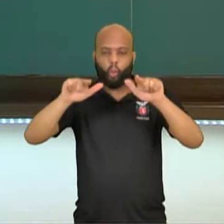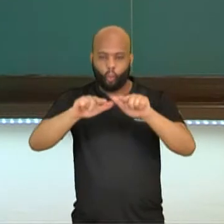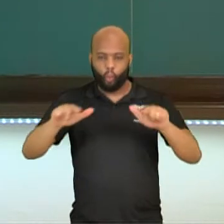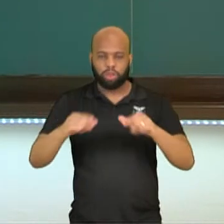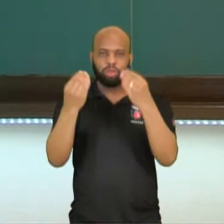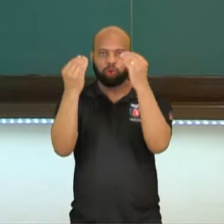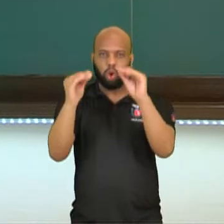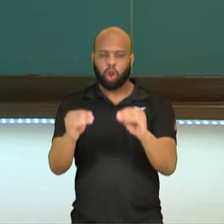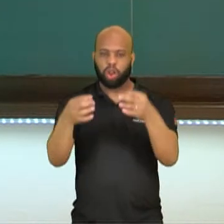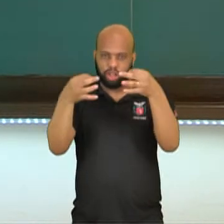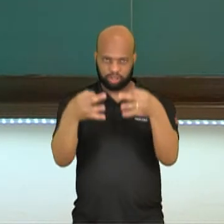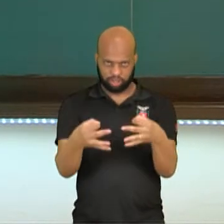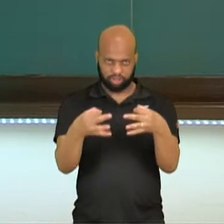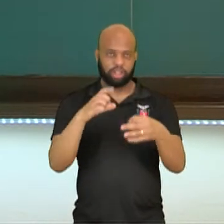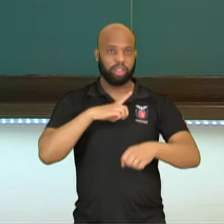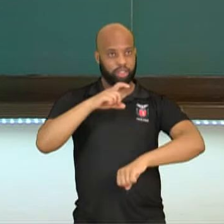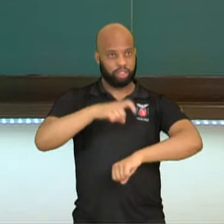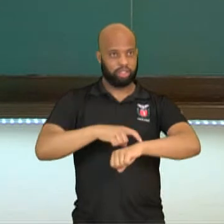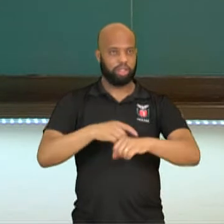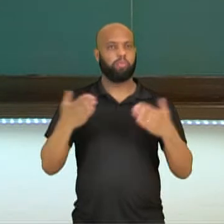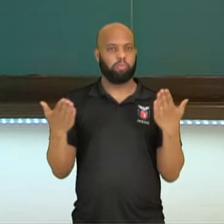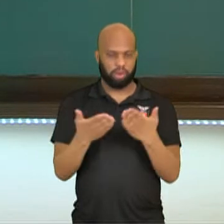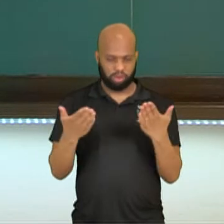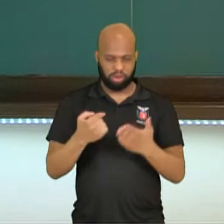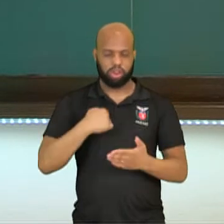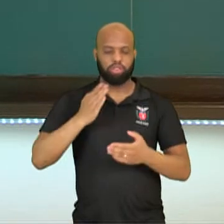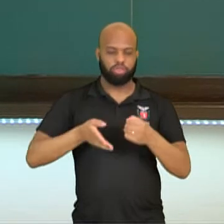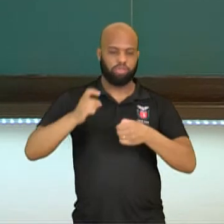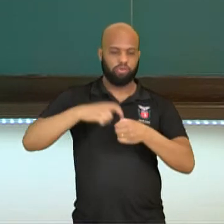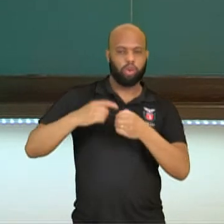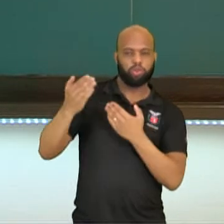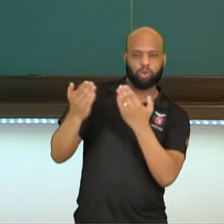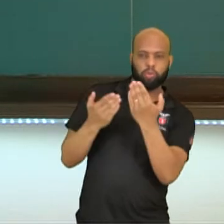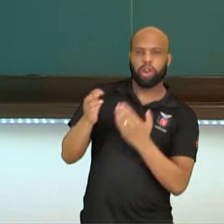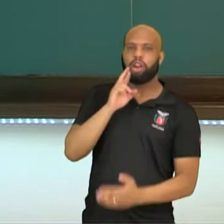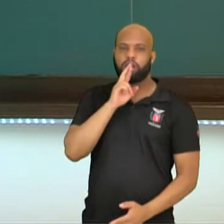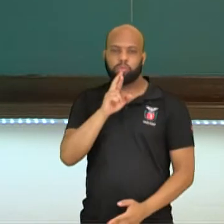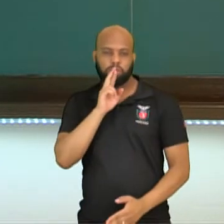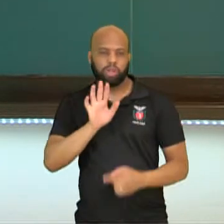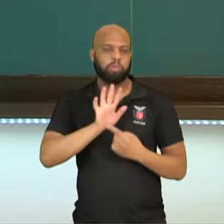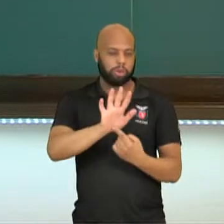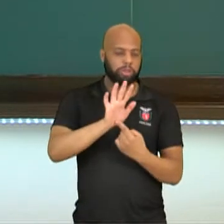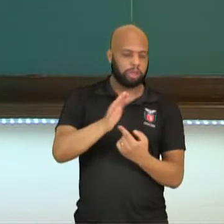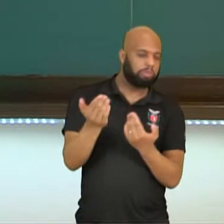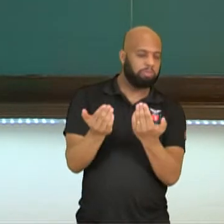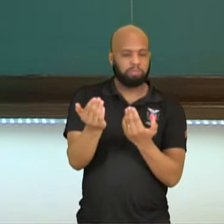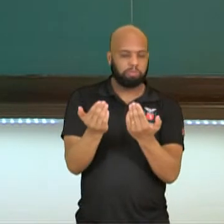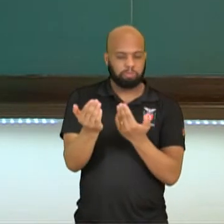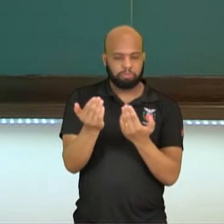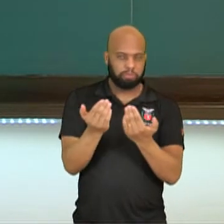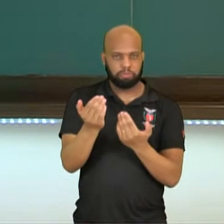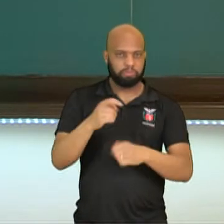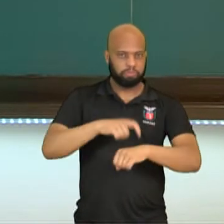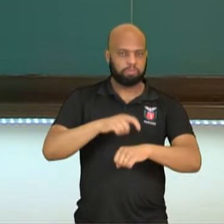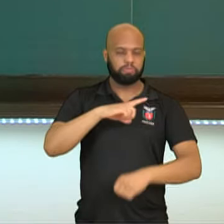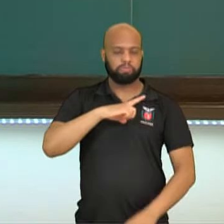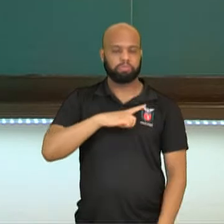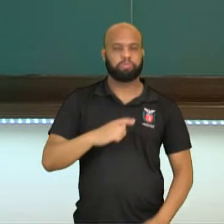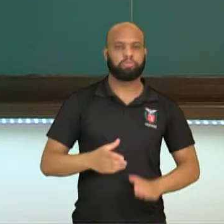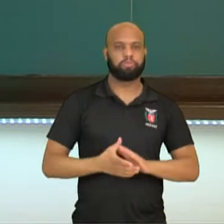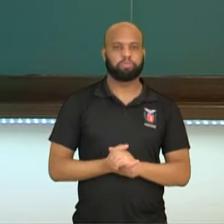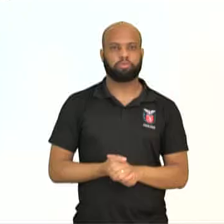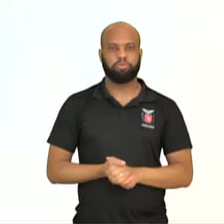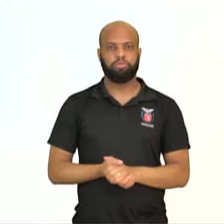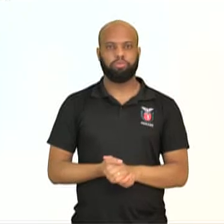essas 4 frases, beleza? Vou dar um tempo para vocês lerem, analisarem, pensarem as regrinhas aí e